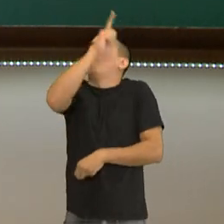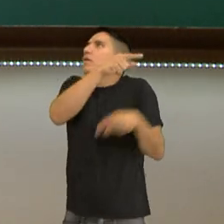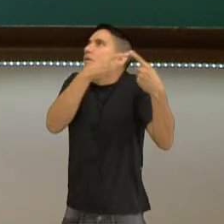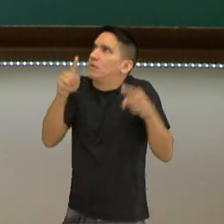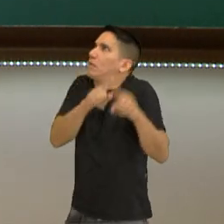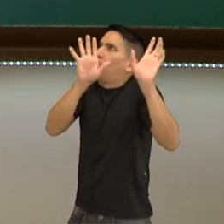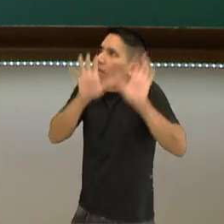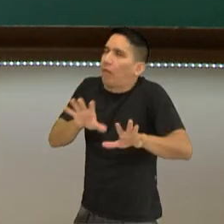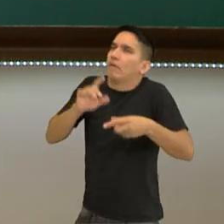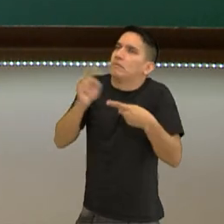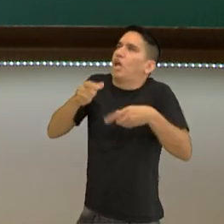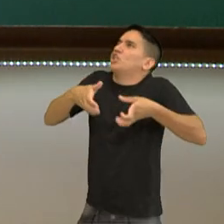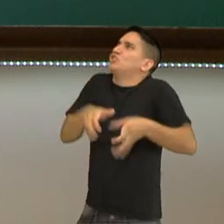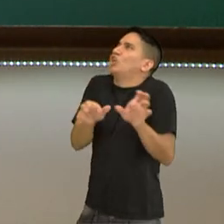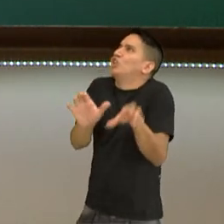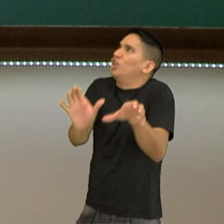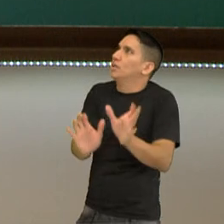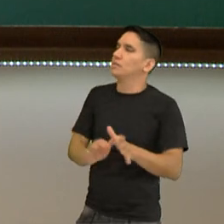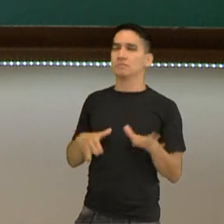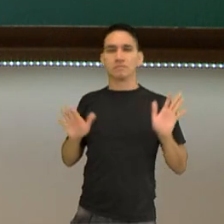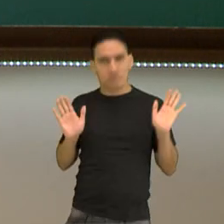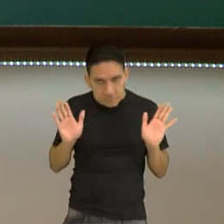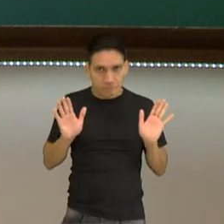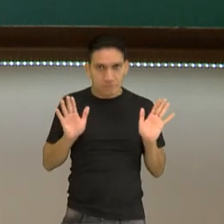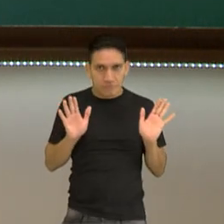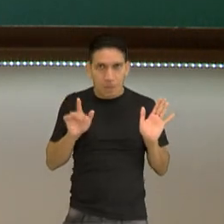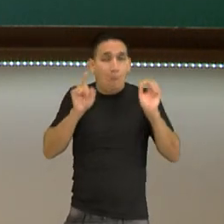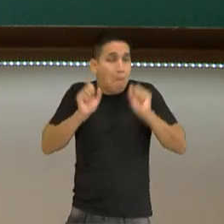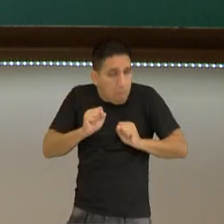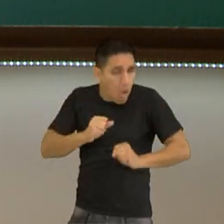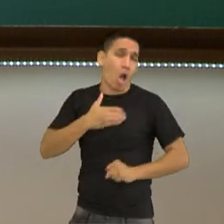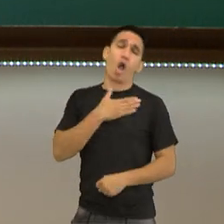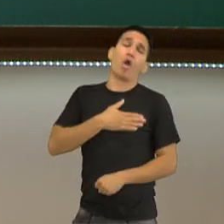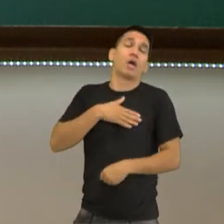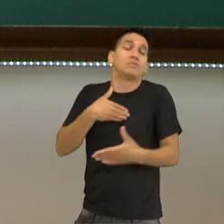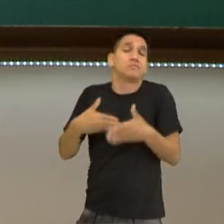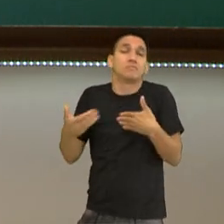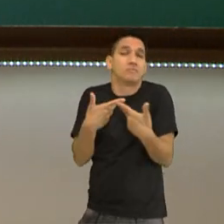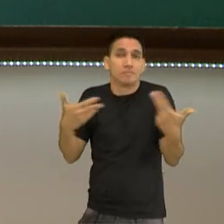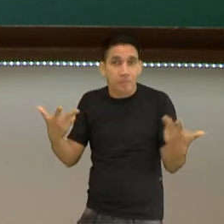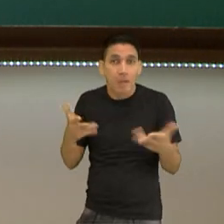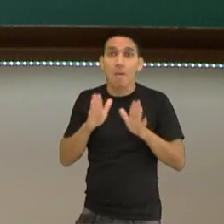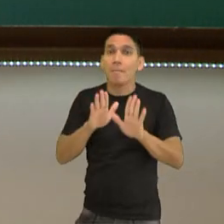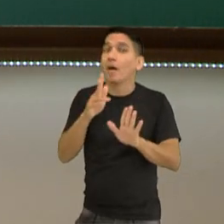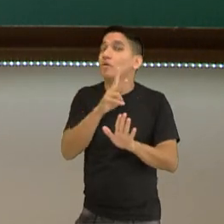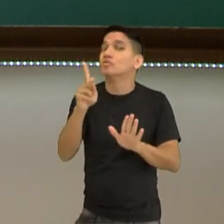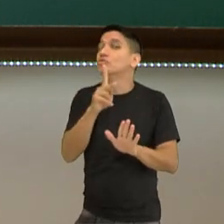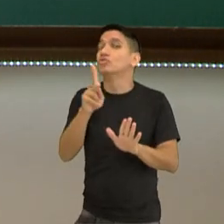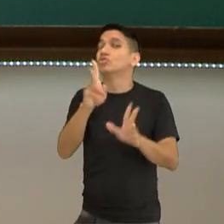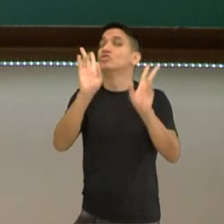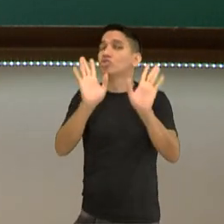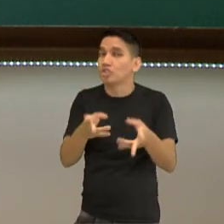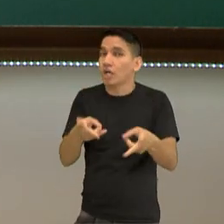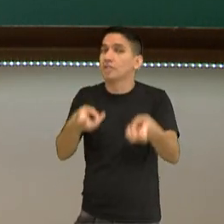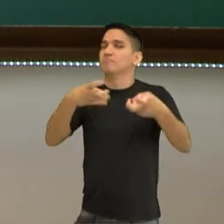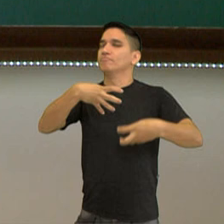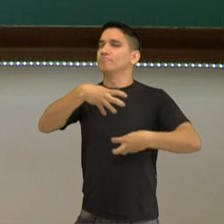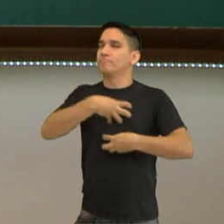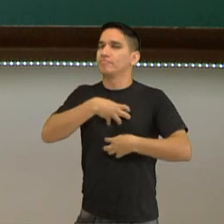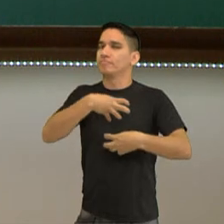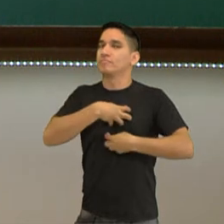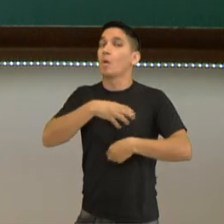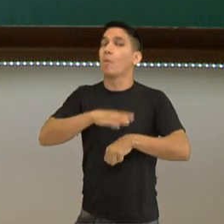vai no chão, chão, chão. Gente, você pode gostar do que você quiser, mas os seus ouvidos vão